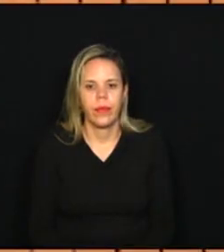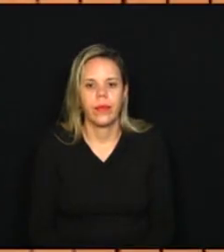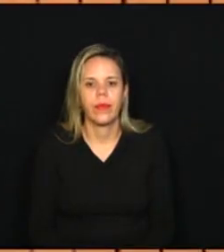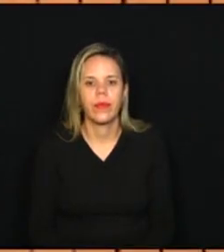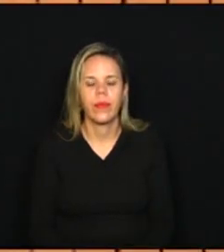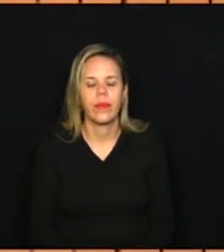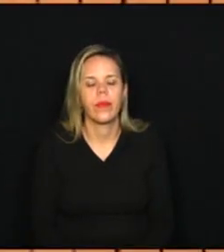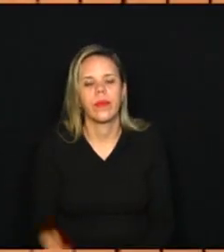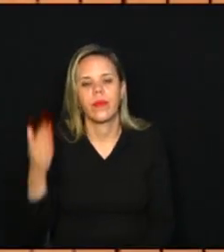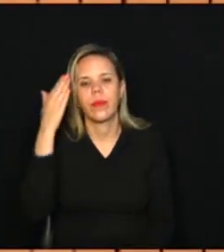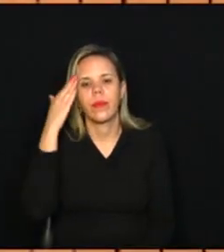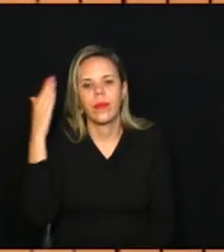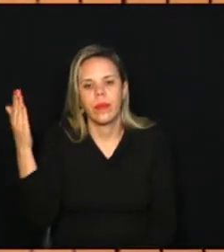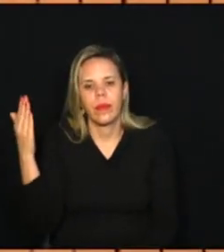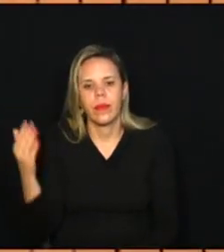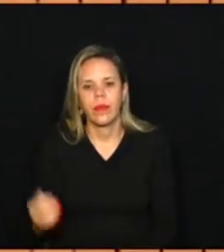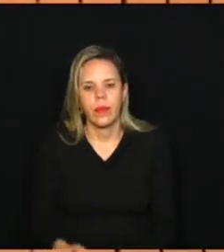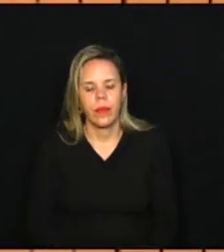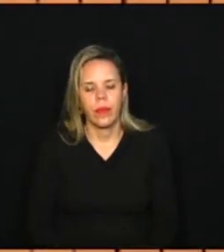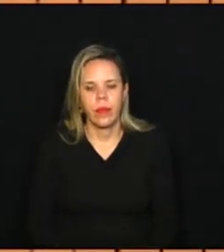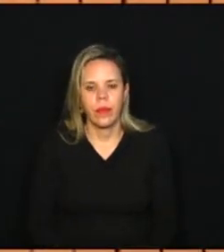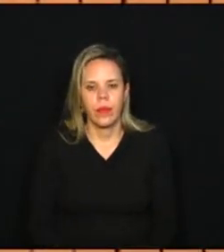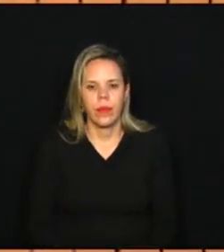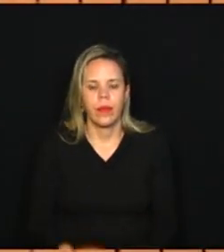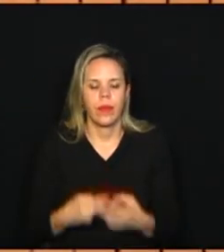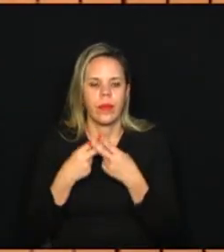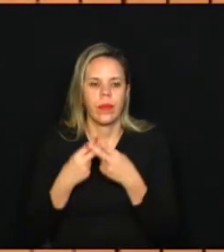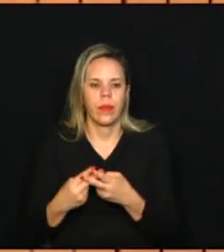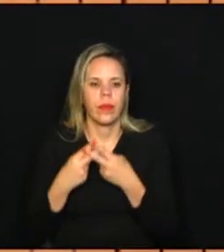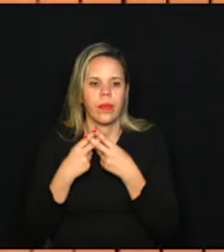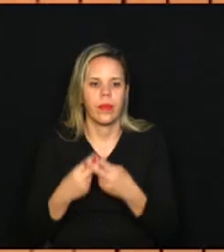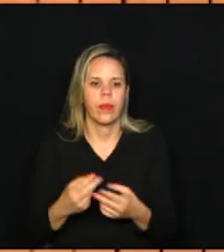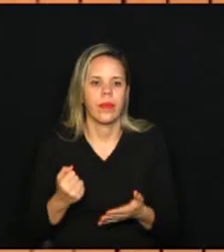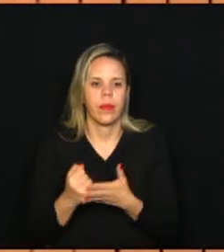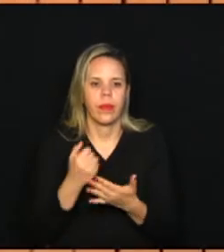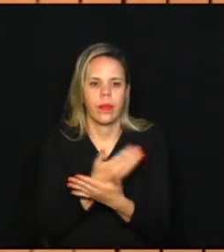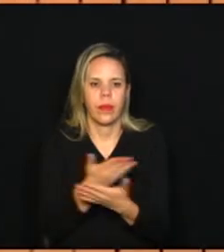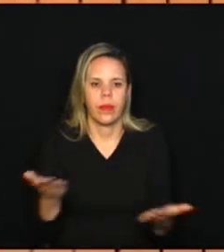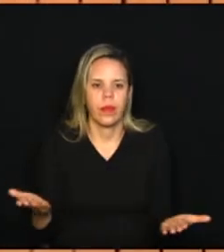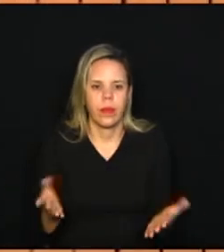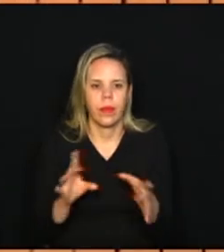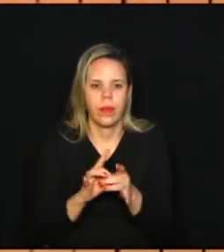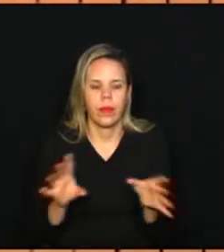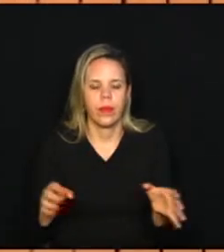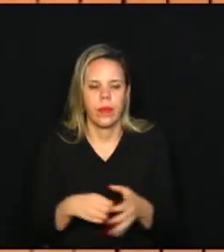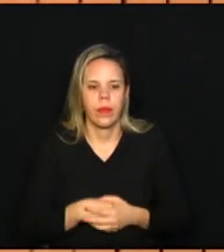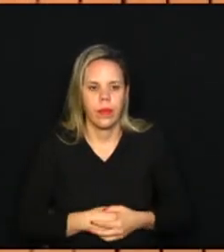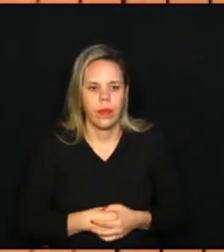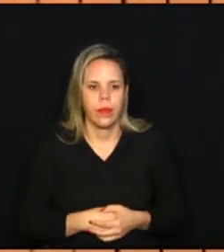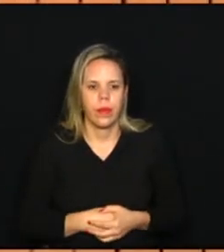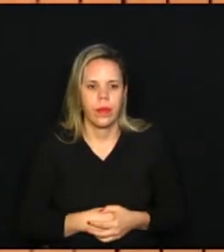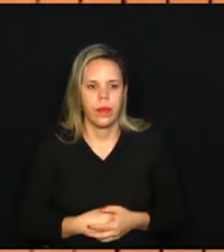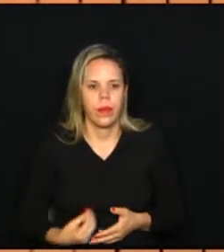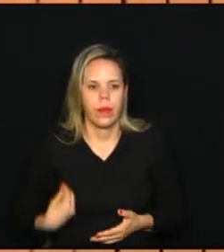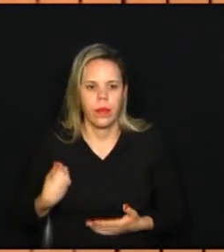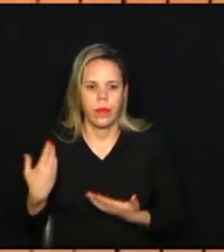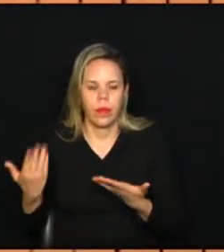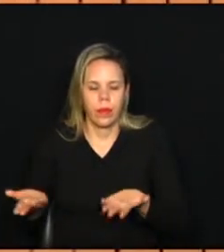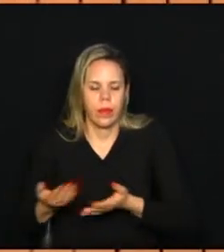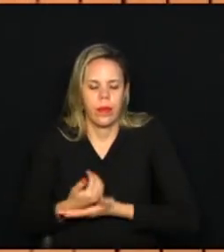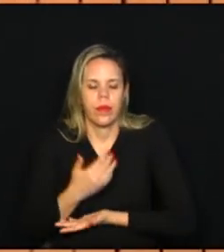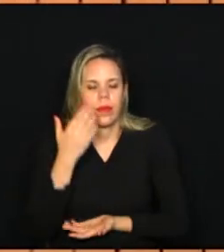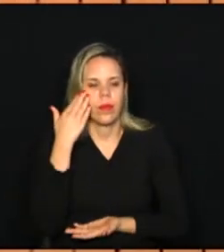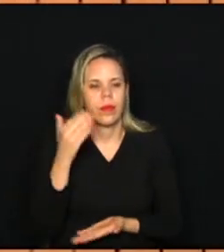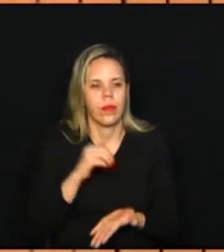Eu que agradeço a paciência, a colaboração de vocês e a disponibilidade de aqui estarem. Agradecer